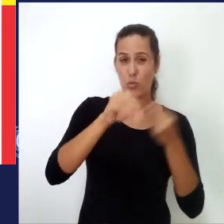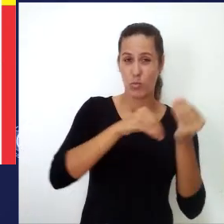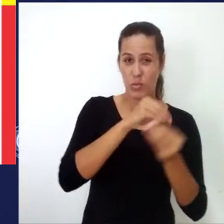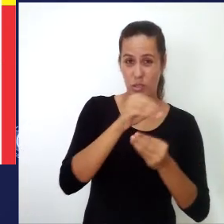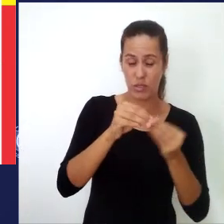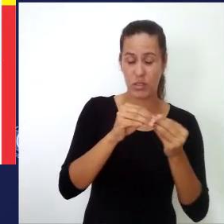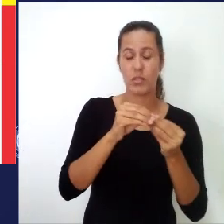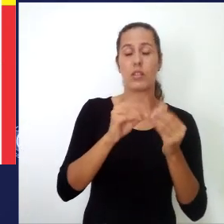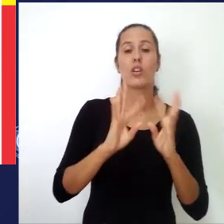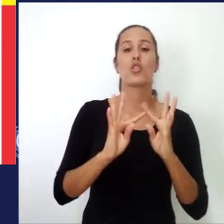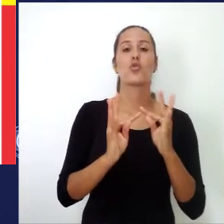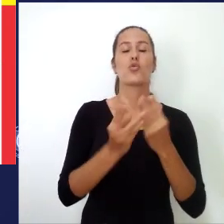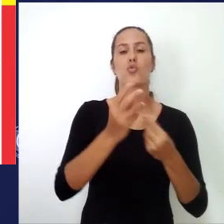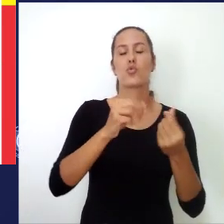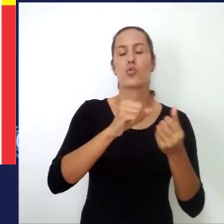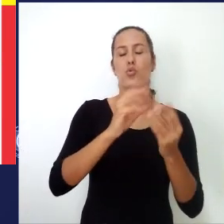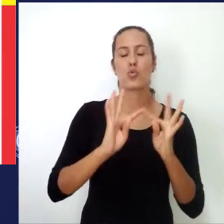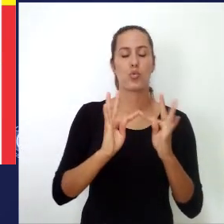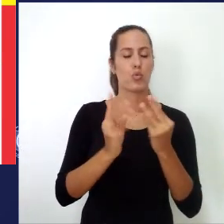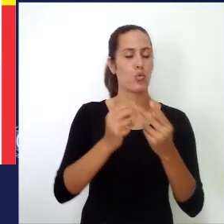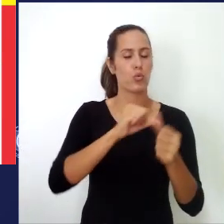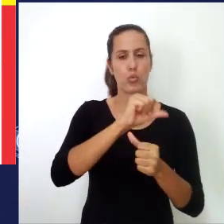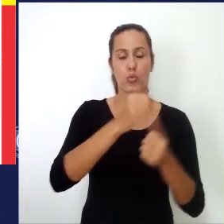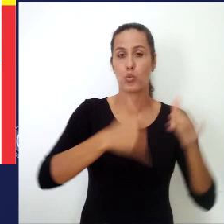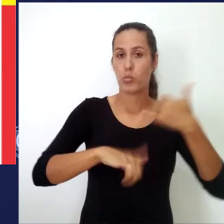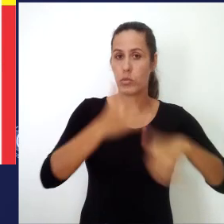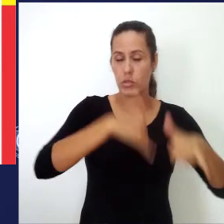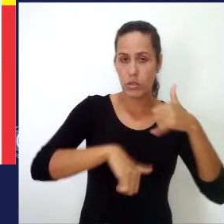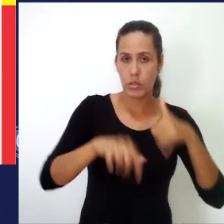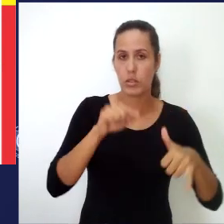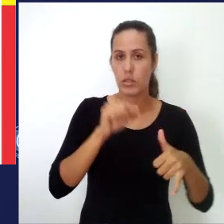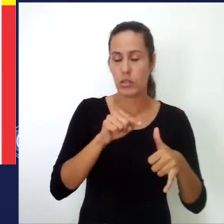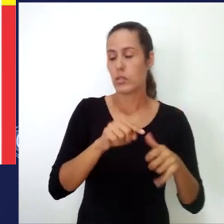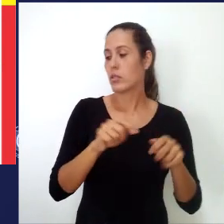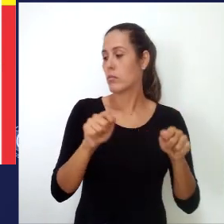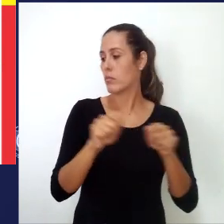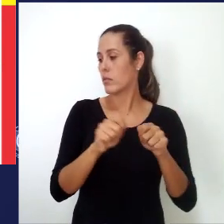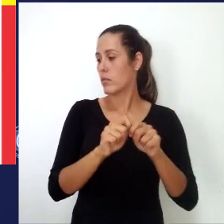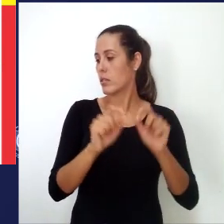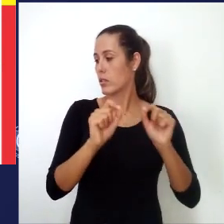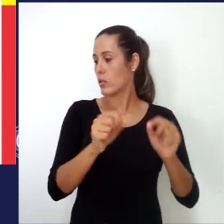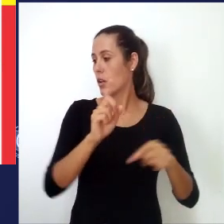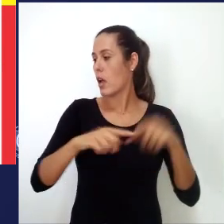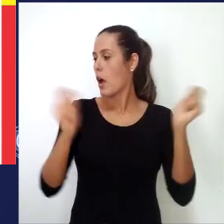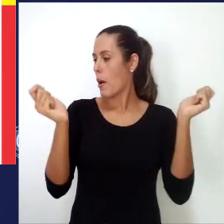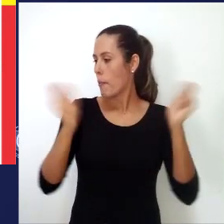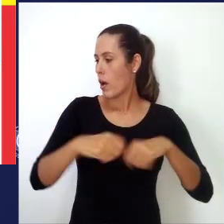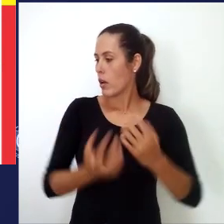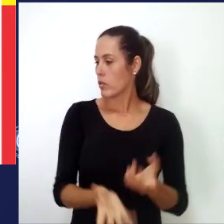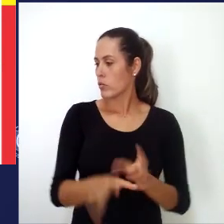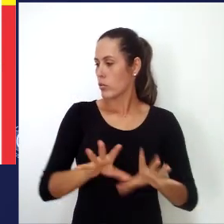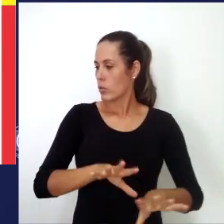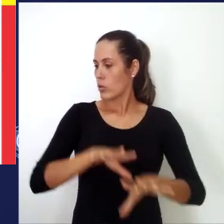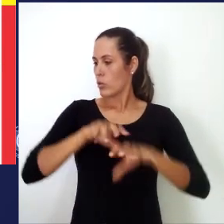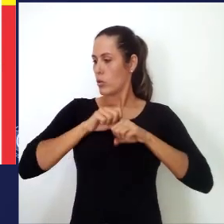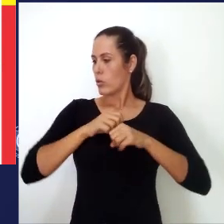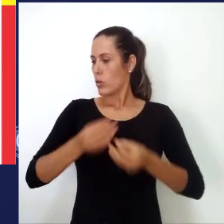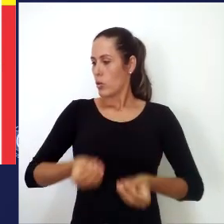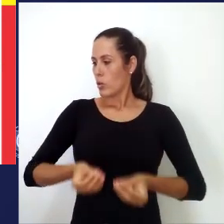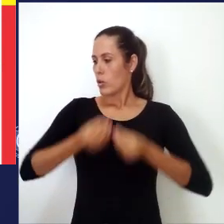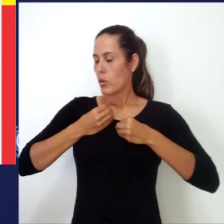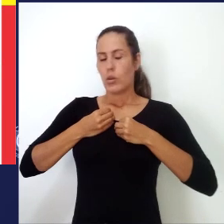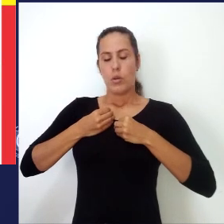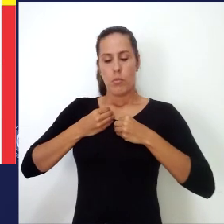no organismo, seja em sentido benéfico ou maléfico, que é o termo utilizado